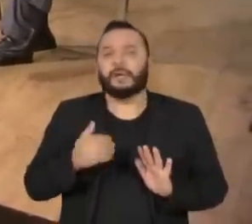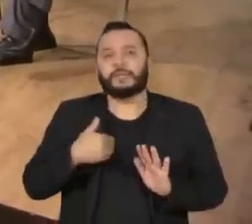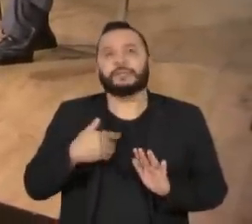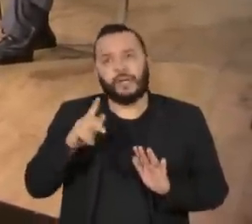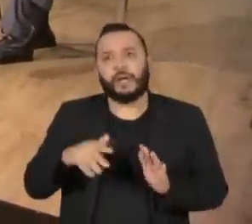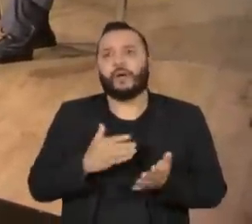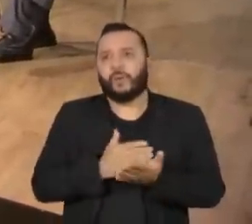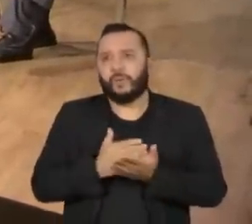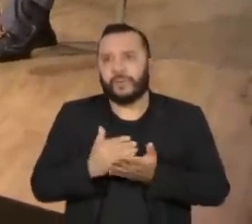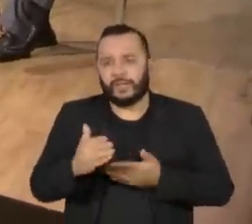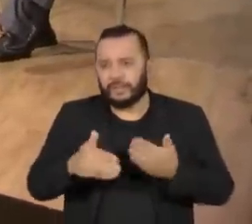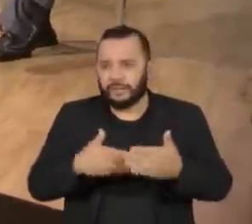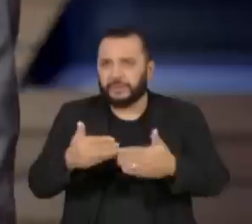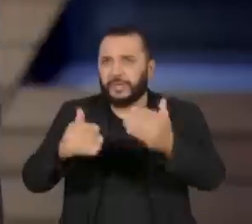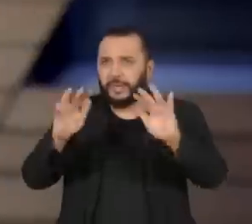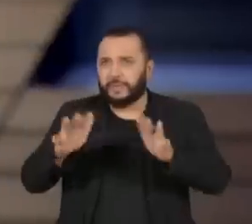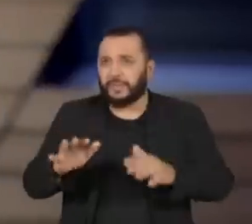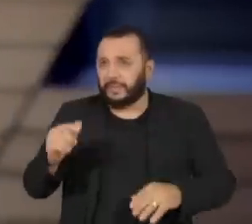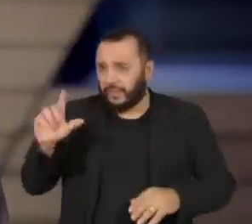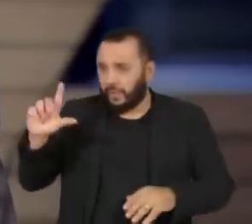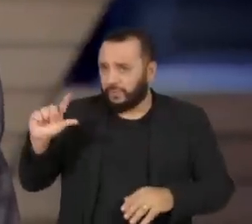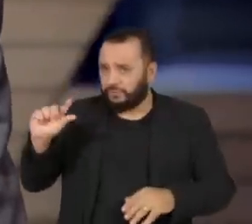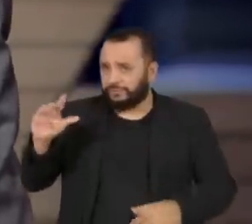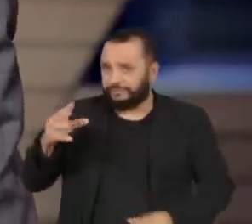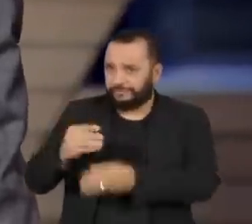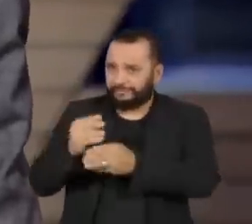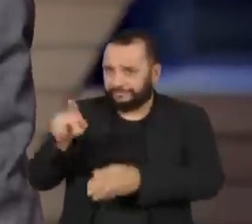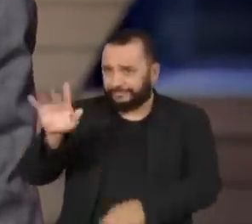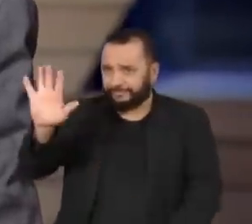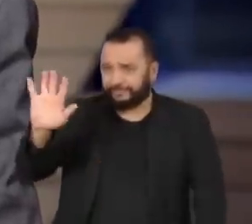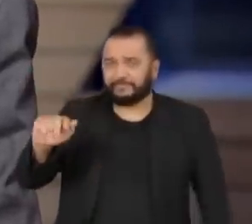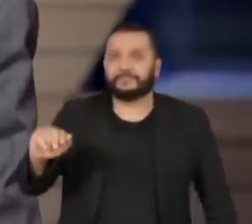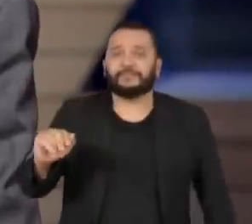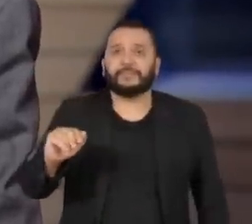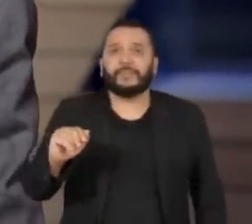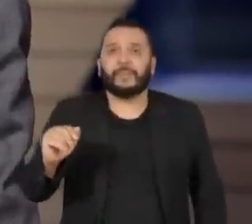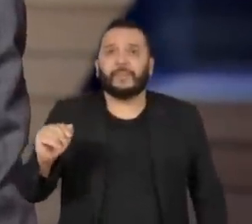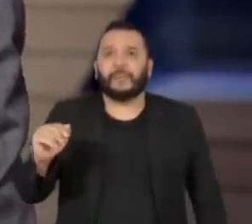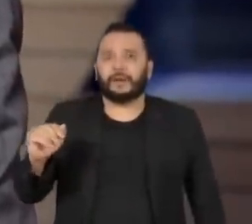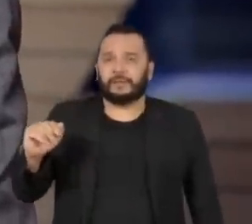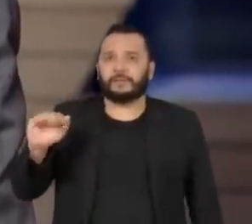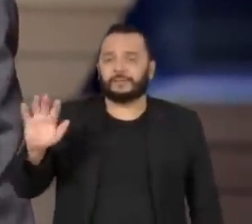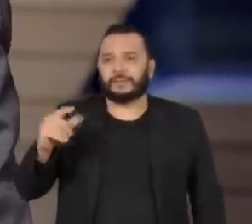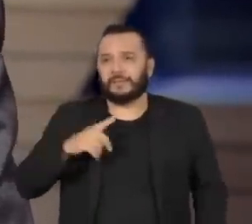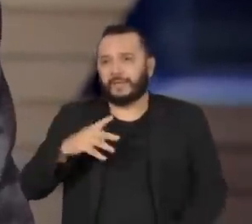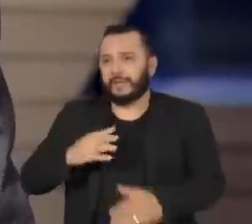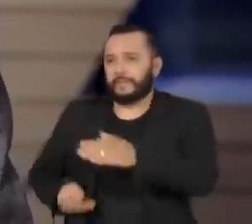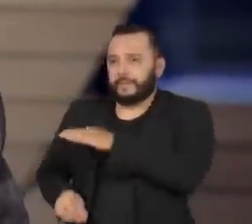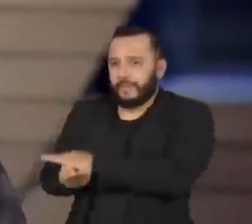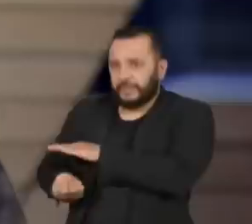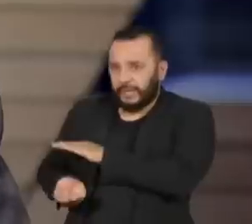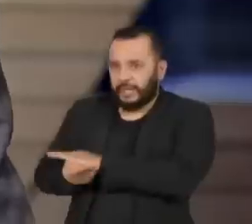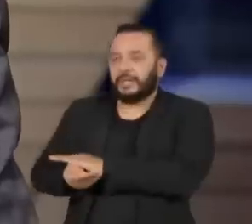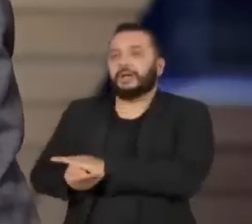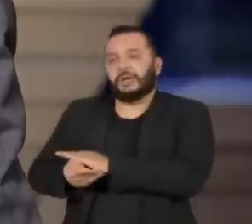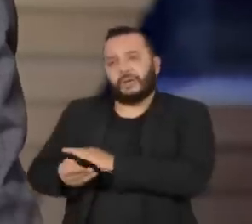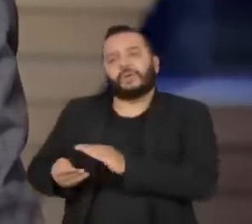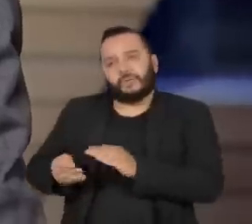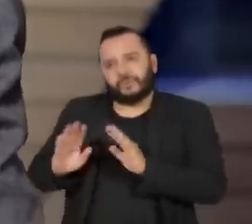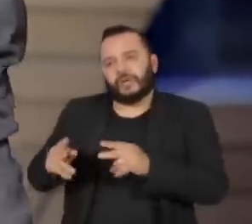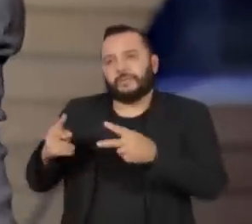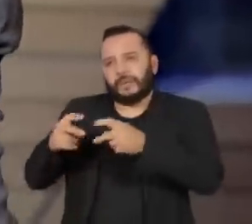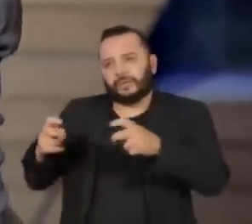caminho. É, eu queria só colocar, eu acho que tem a ver isso, tem a ver o Mensalão, o Petrolão, tem uma longa